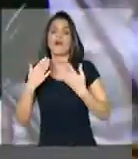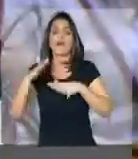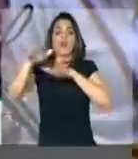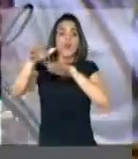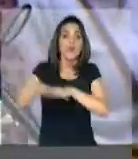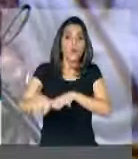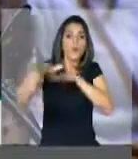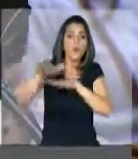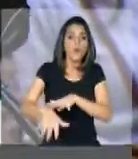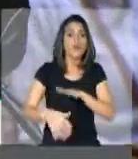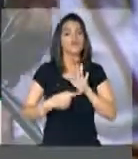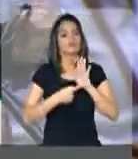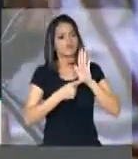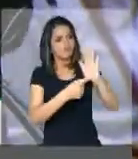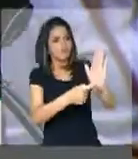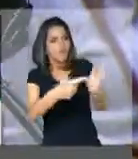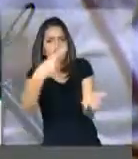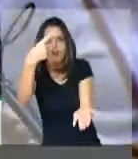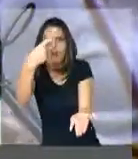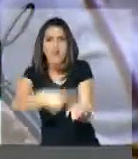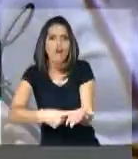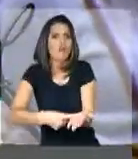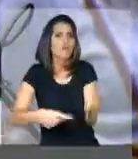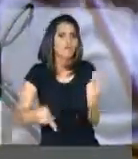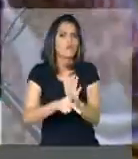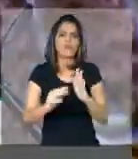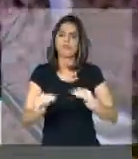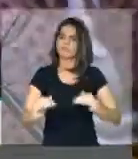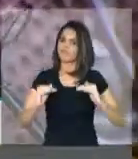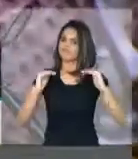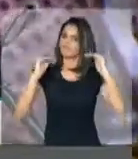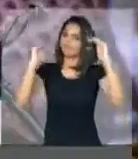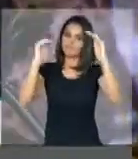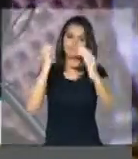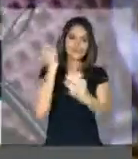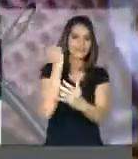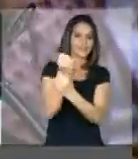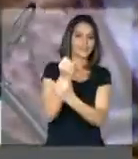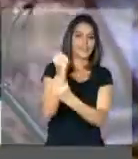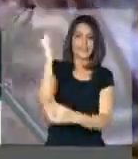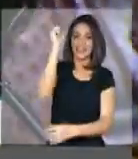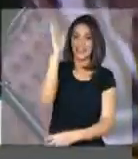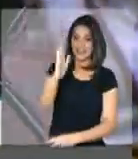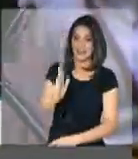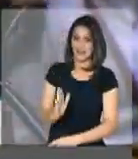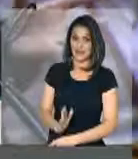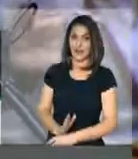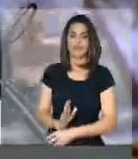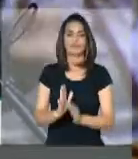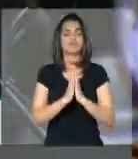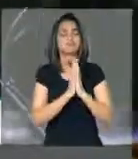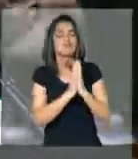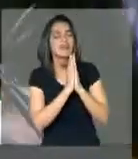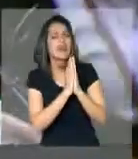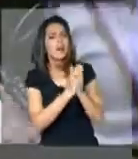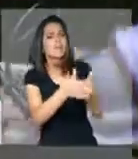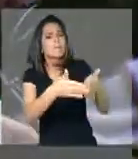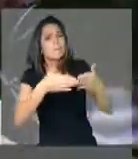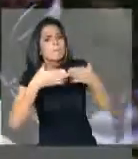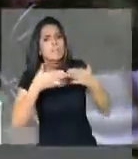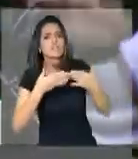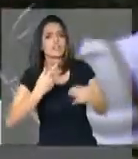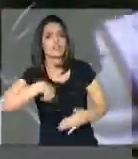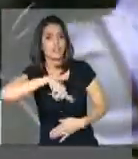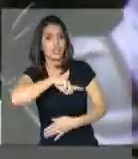para afirmar no seu compromisso pela soberania nacional e solicitar e apelar a esse